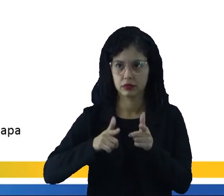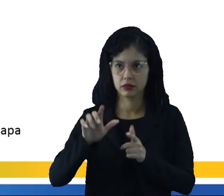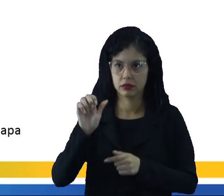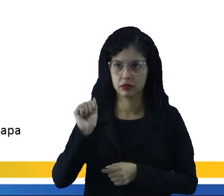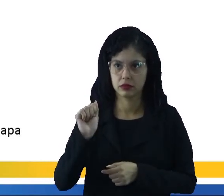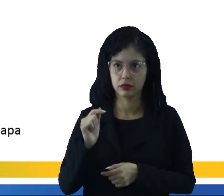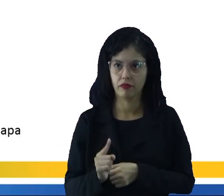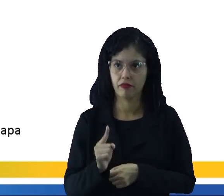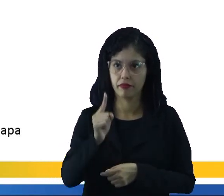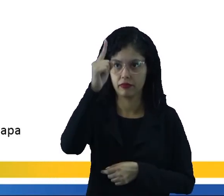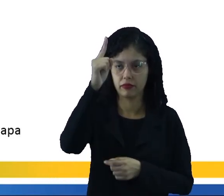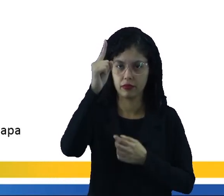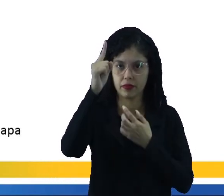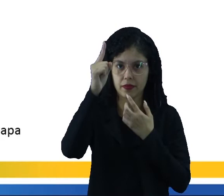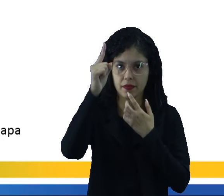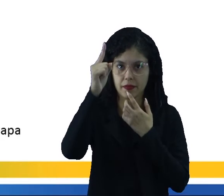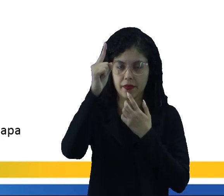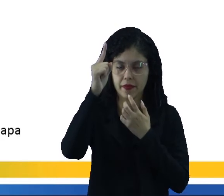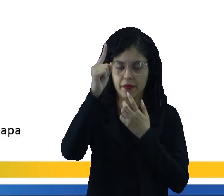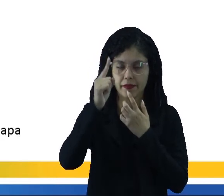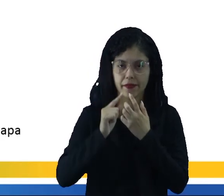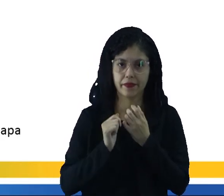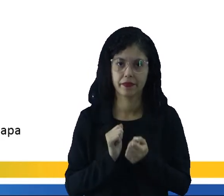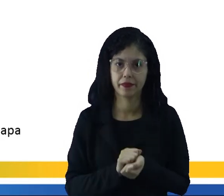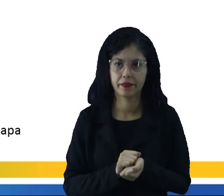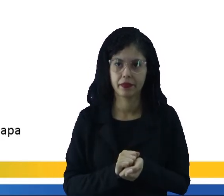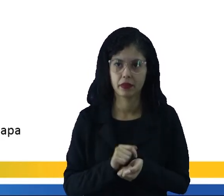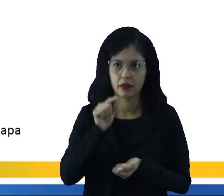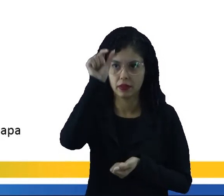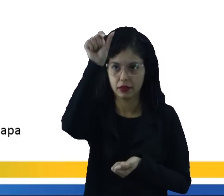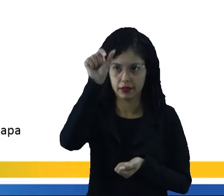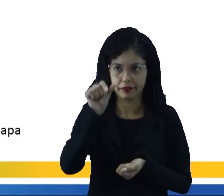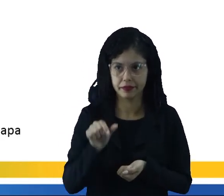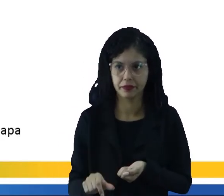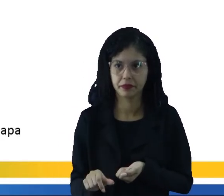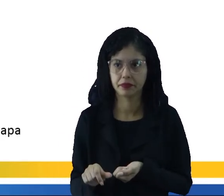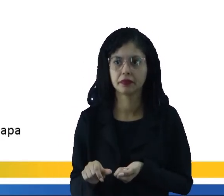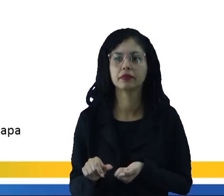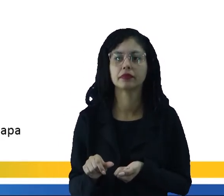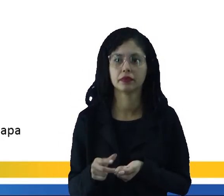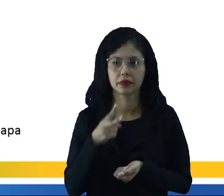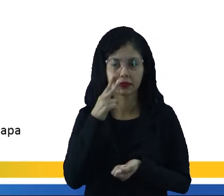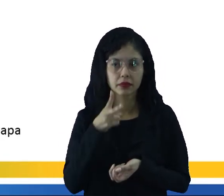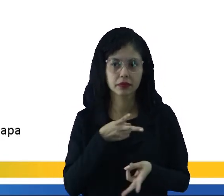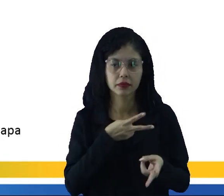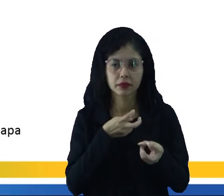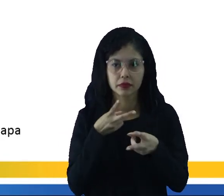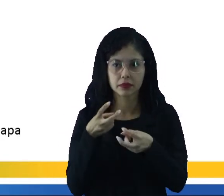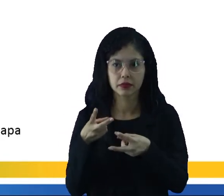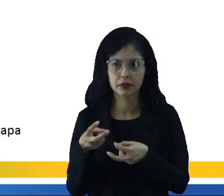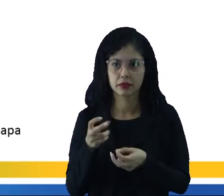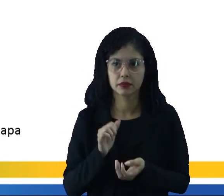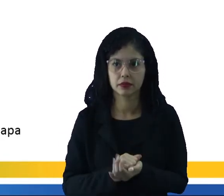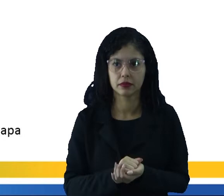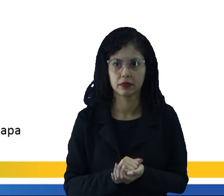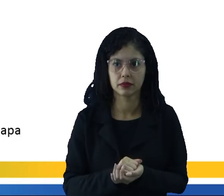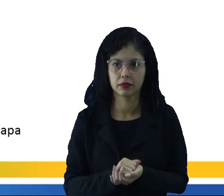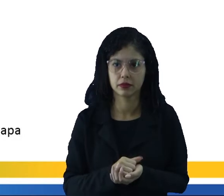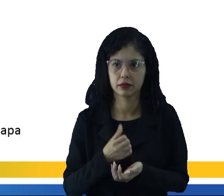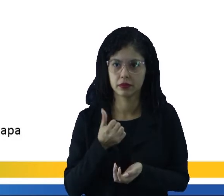A, porque as longitudes são os meridianos. Então você vai perceber que está